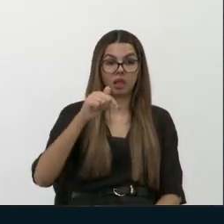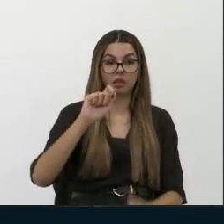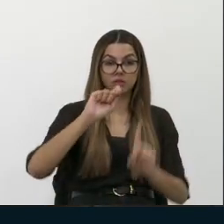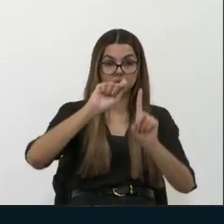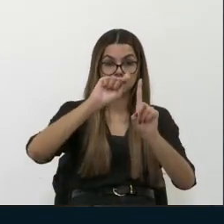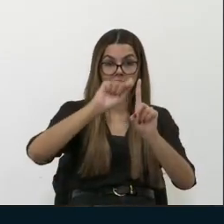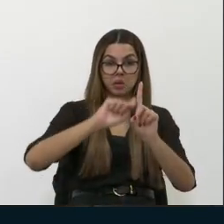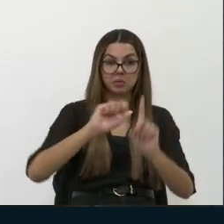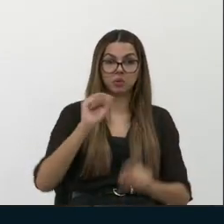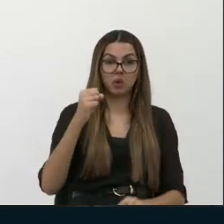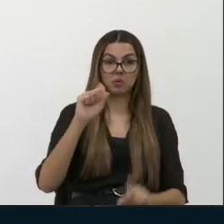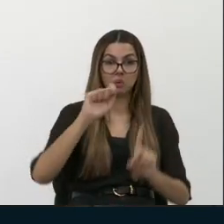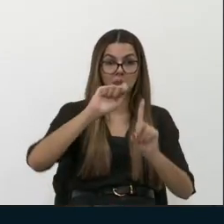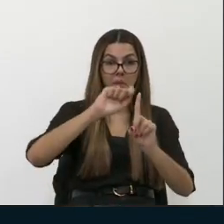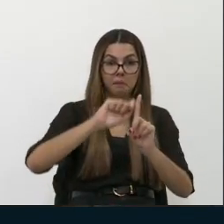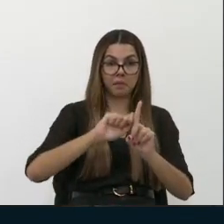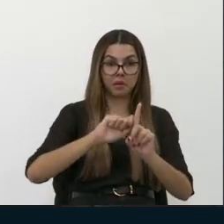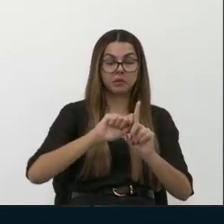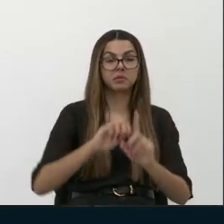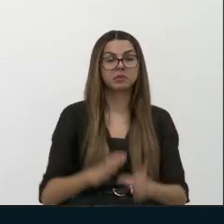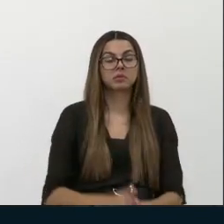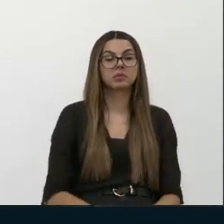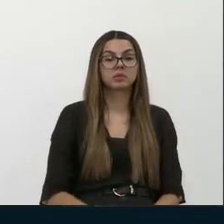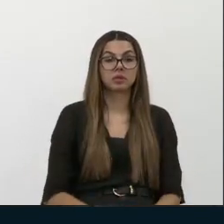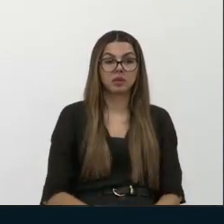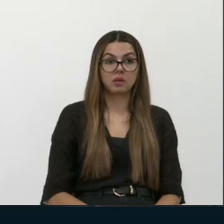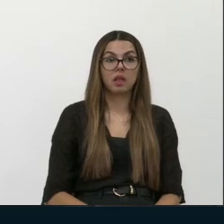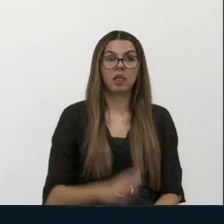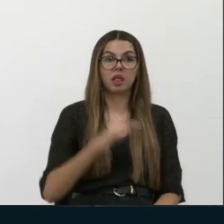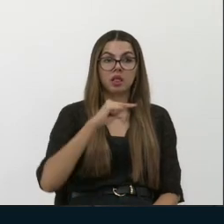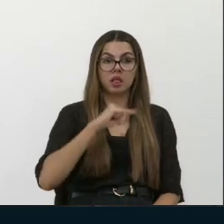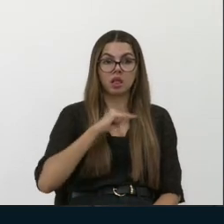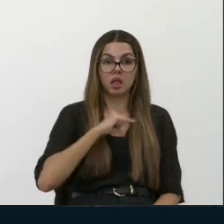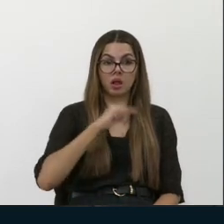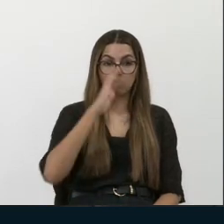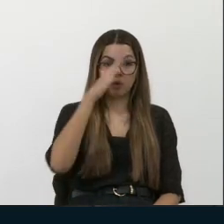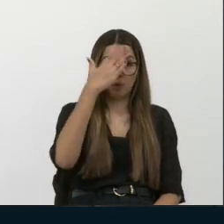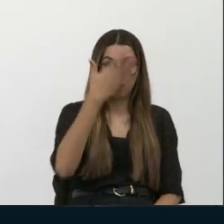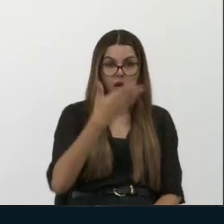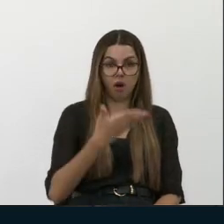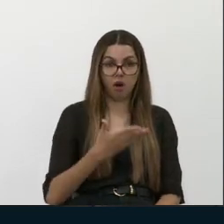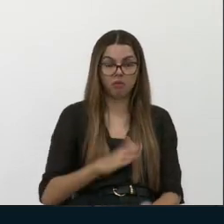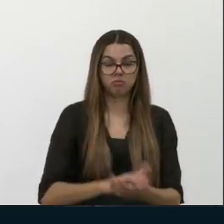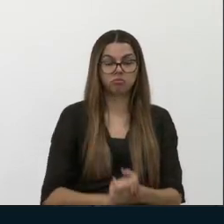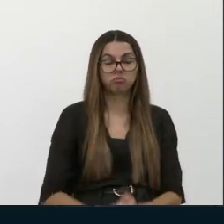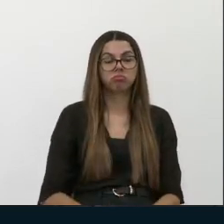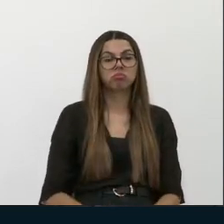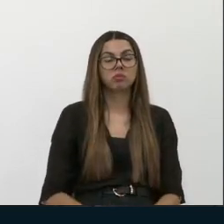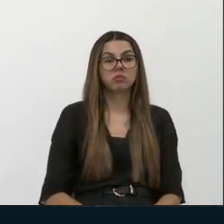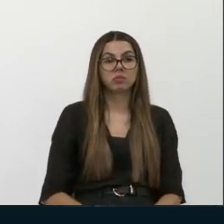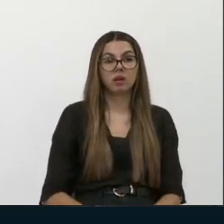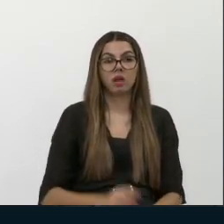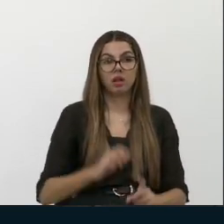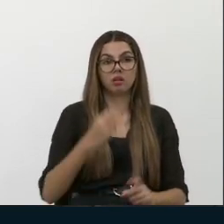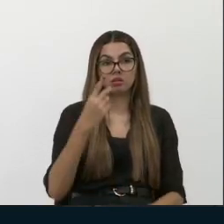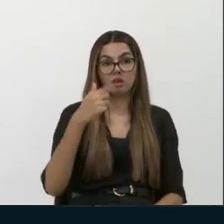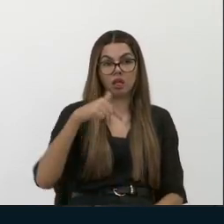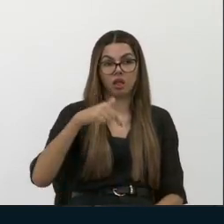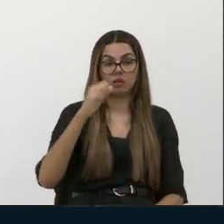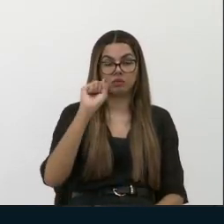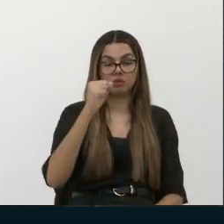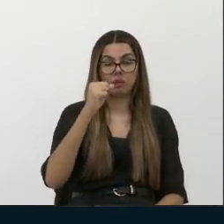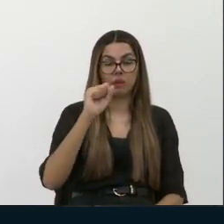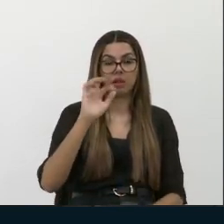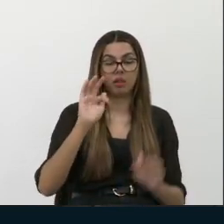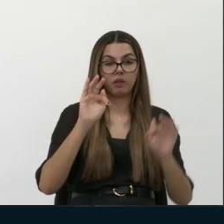7 meses, 8 meses de mandato e acho que nós temos que honrar esses 7, 8 meses finais aqui, comparecer